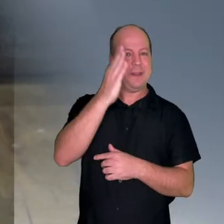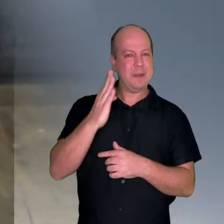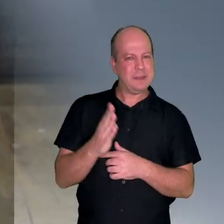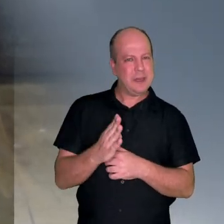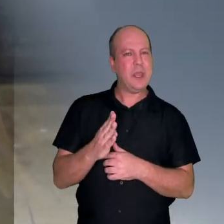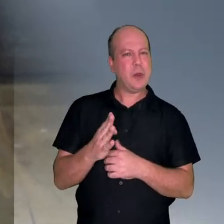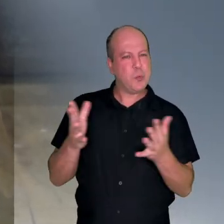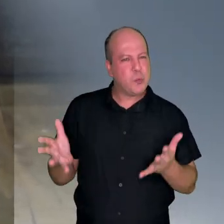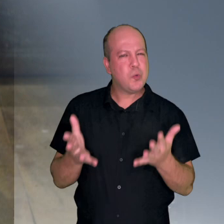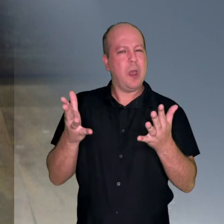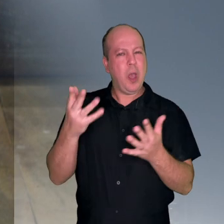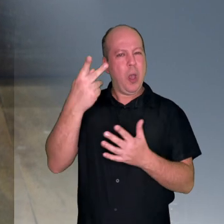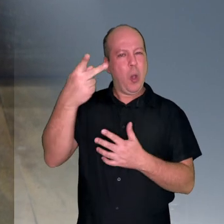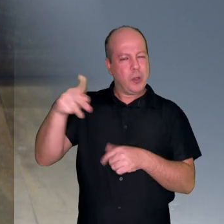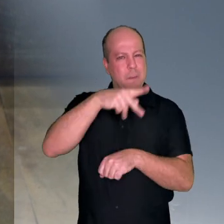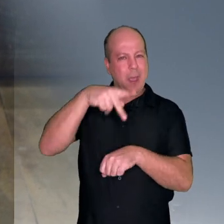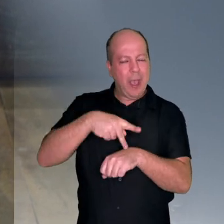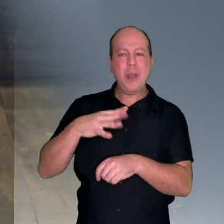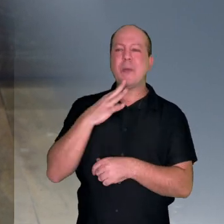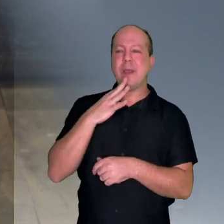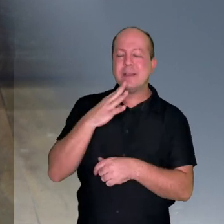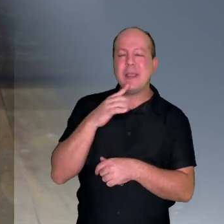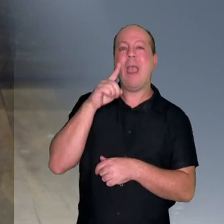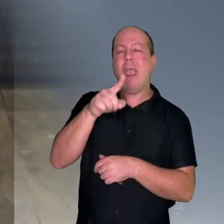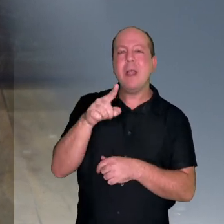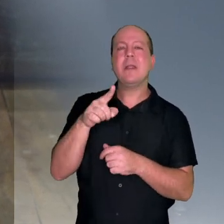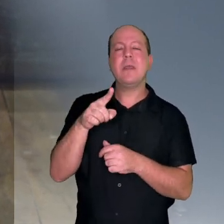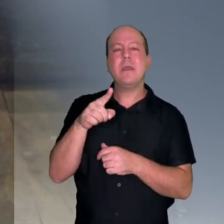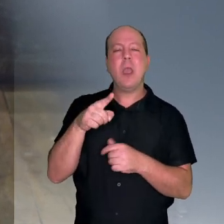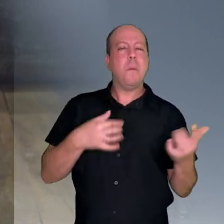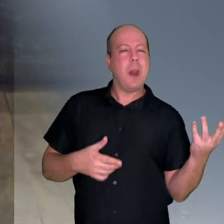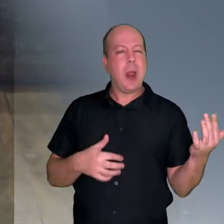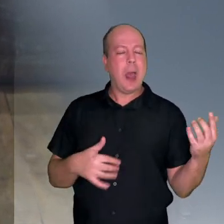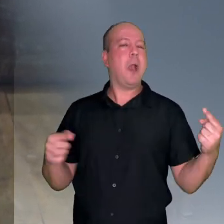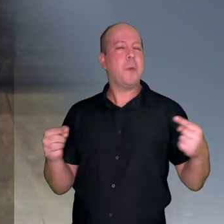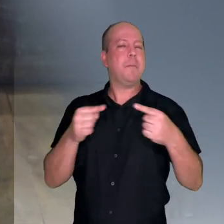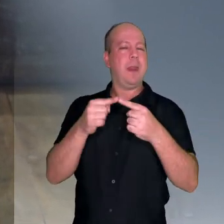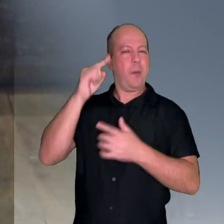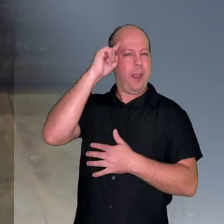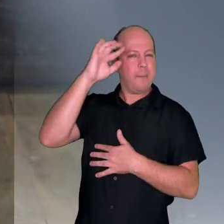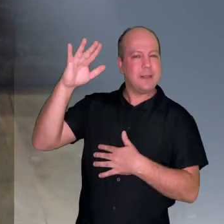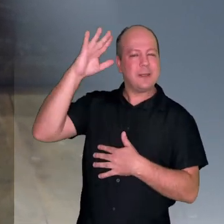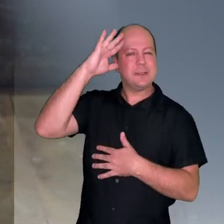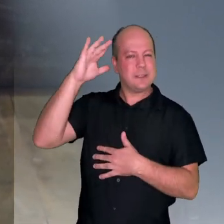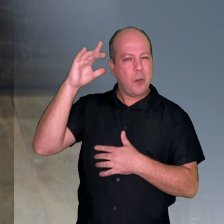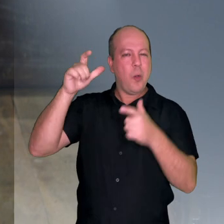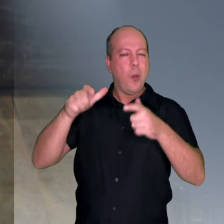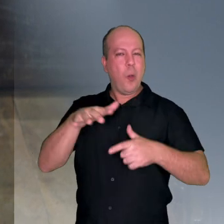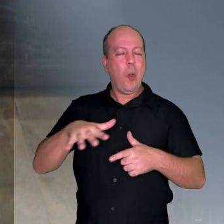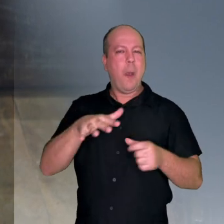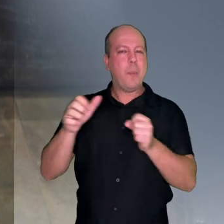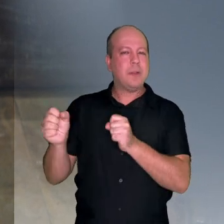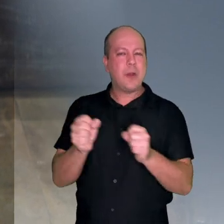Artista brasileiro de grande prestígio internacional, Zanon é aclamado por interpretações que combinam imaginação,